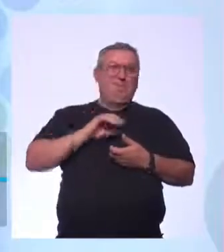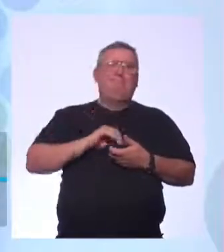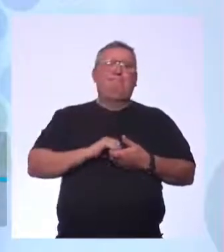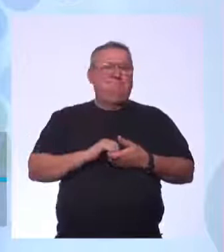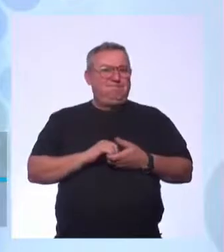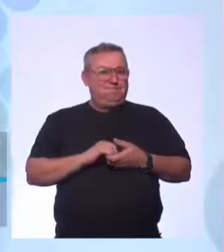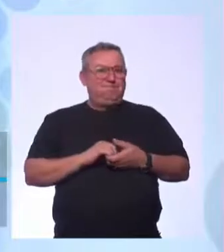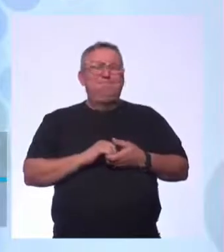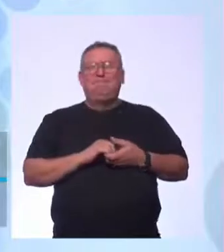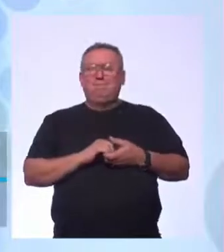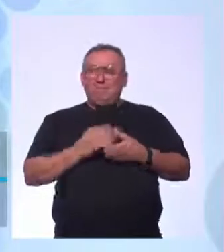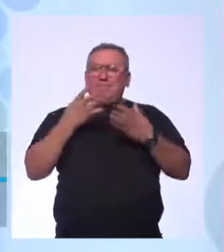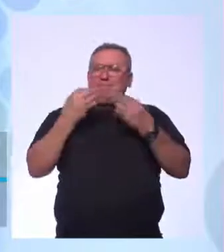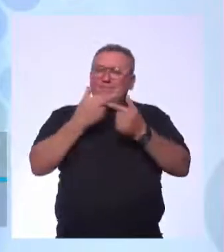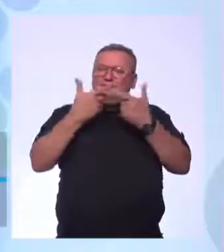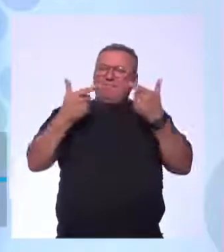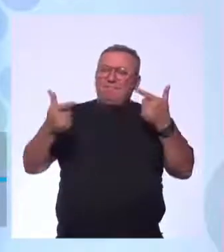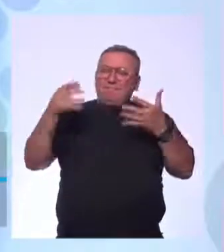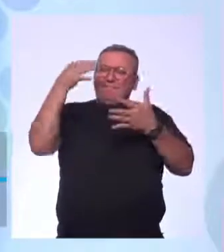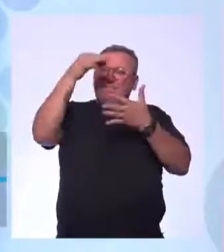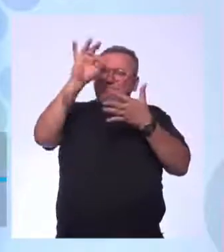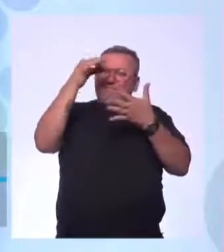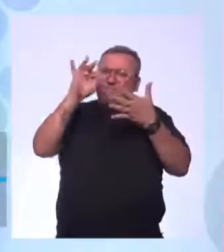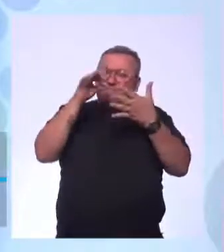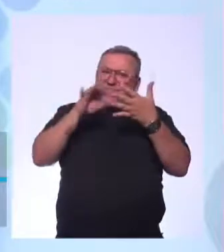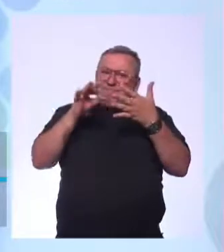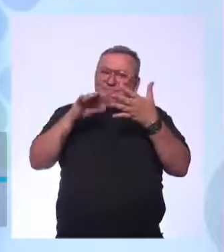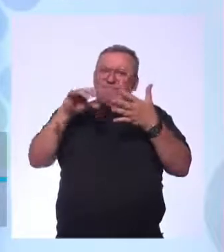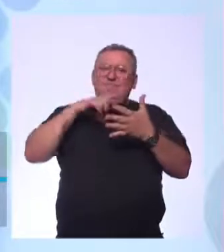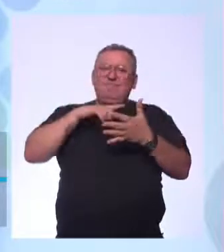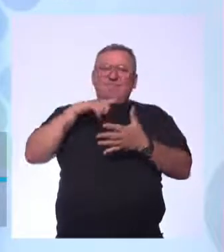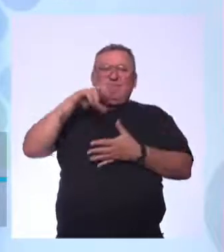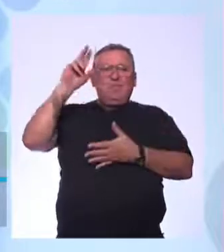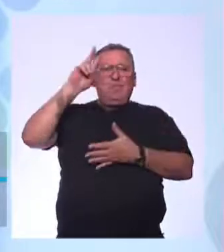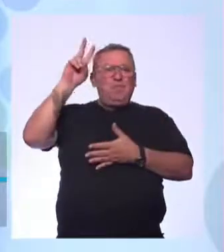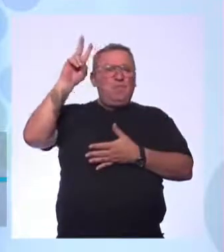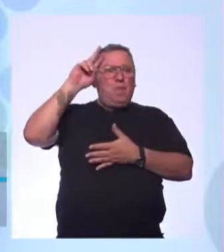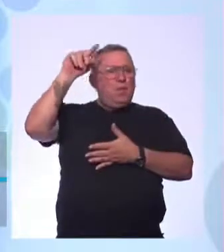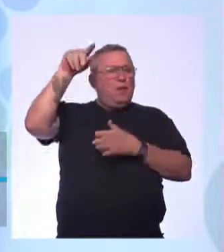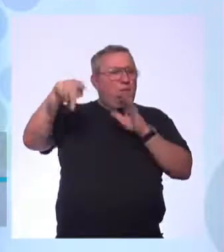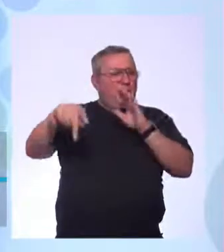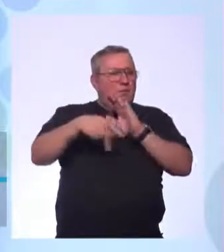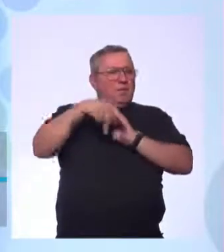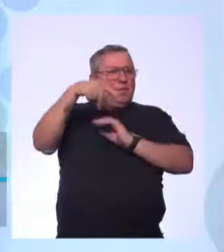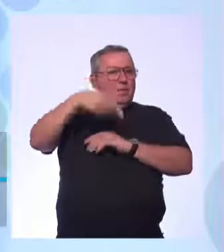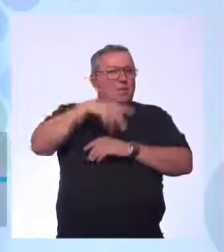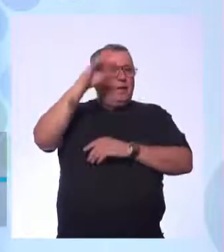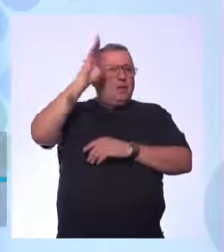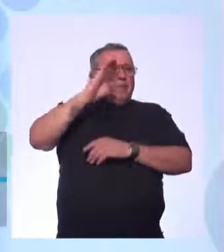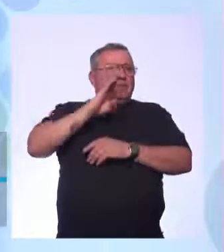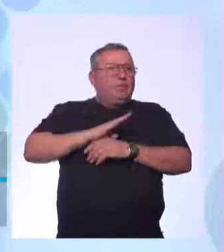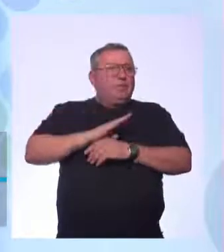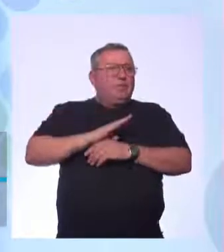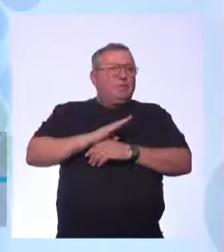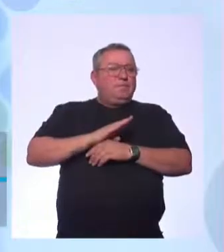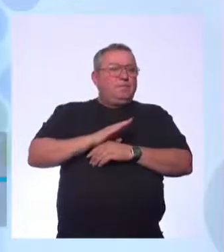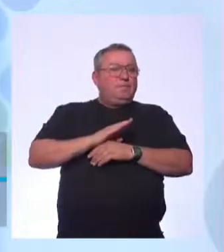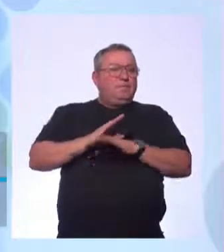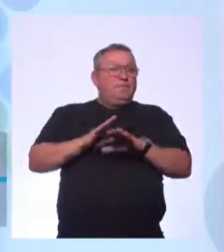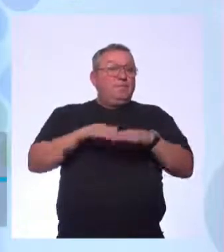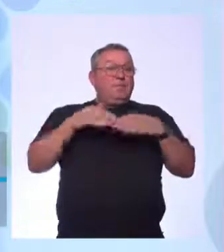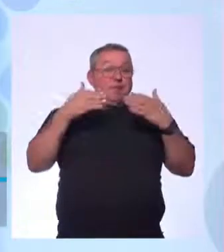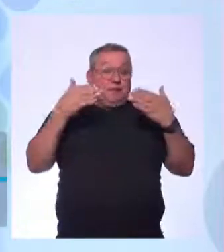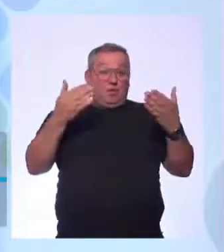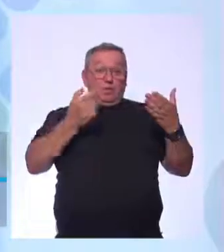olha quantos desdobramentos, né? Quantas informações que nós temos agora. Então,